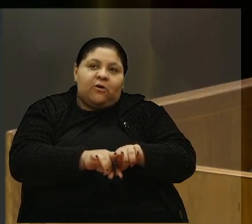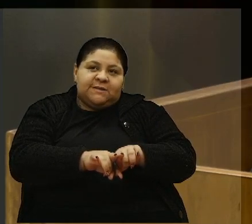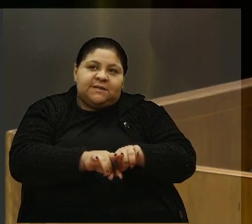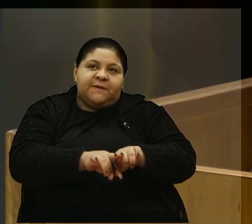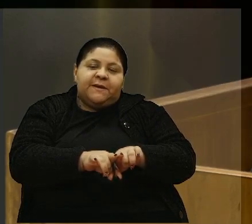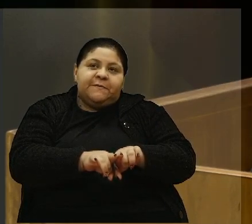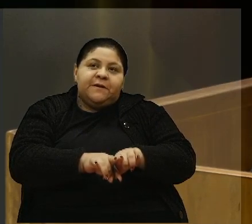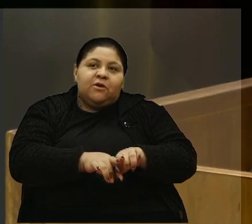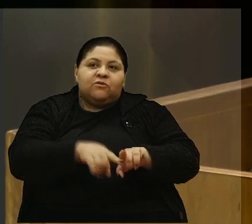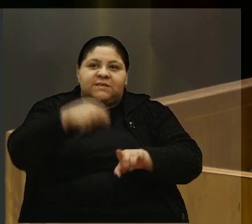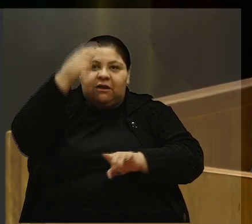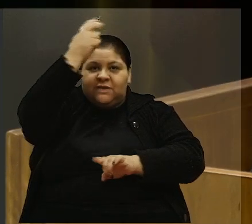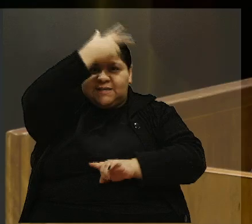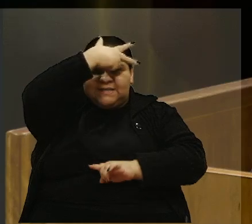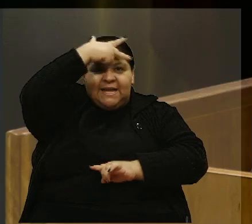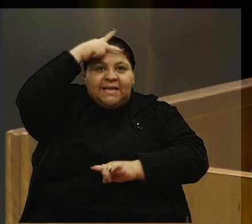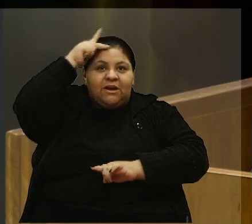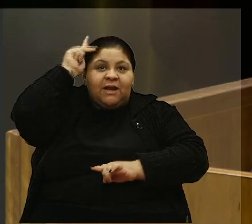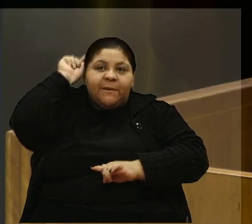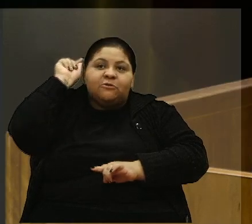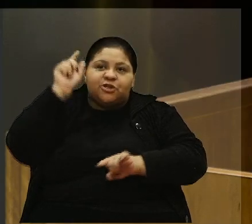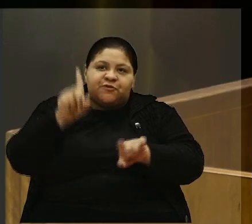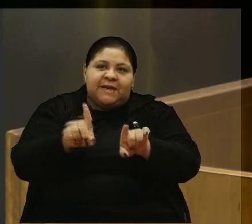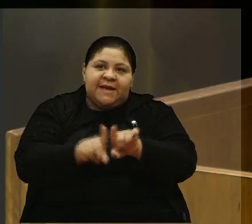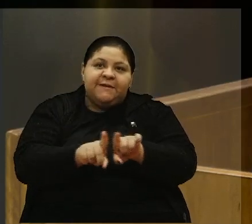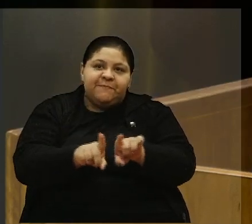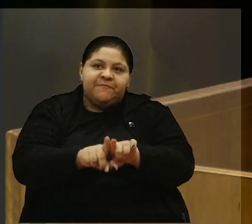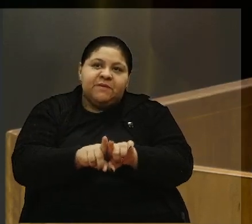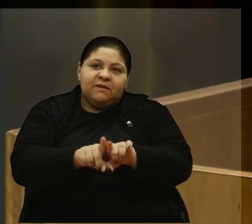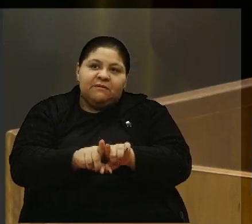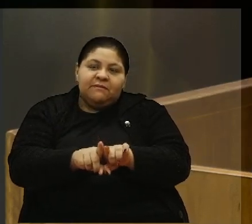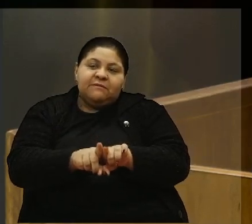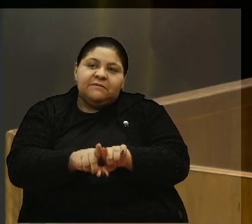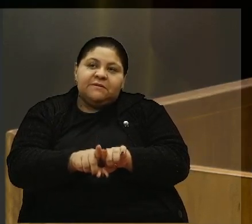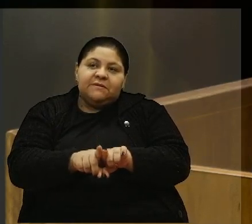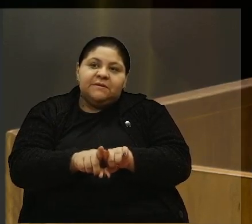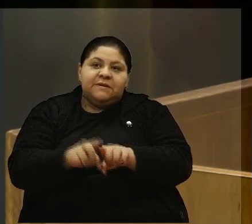questões. O governo que veio em seguida, liderado pelo prefeito Adiló,